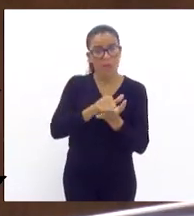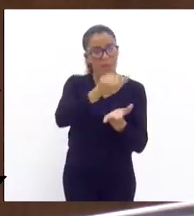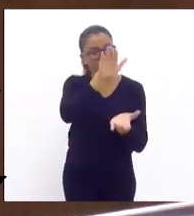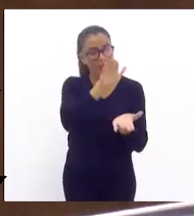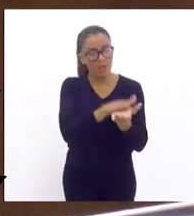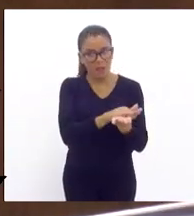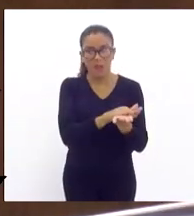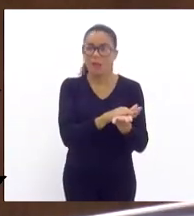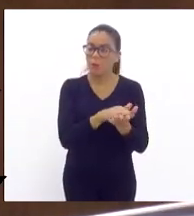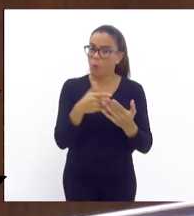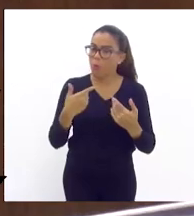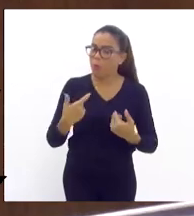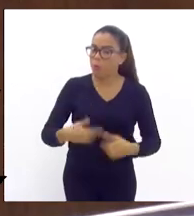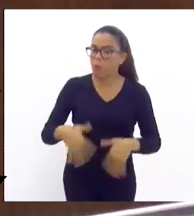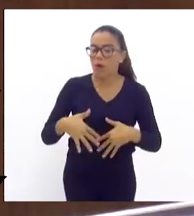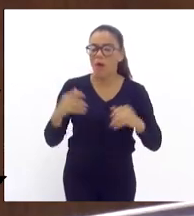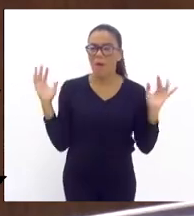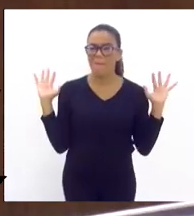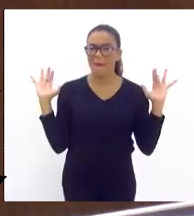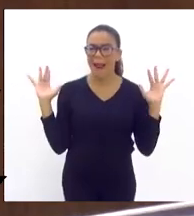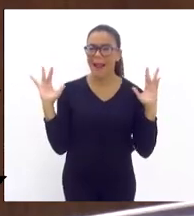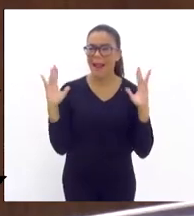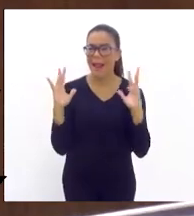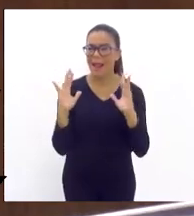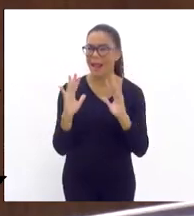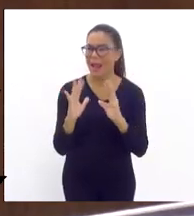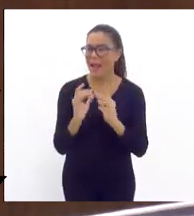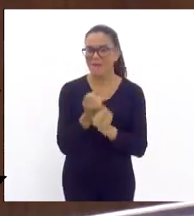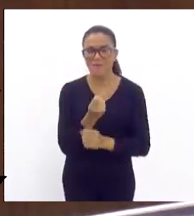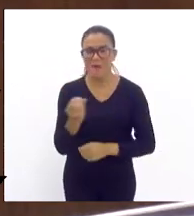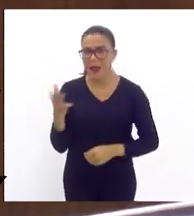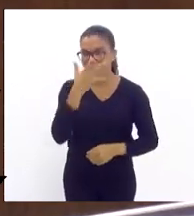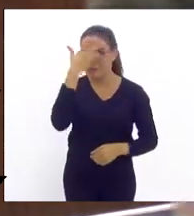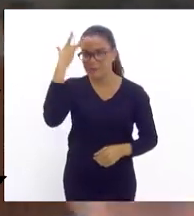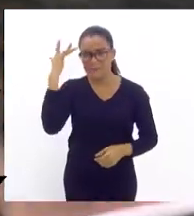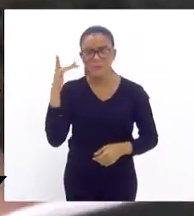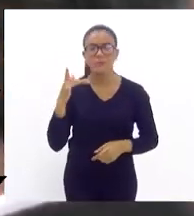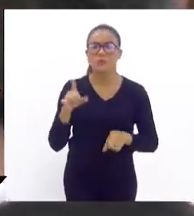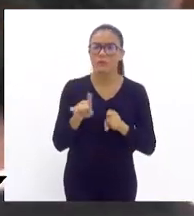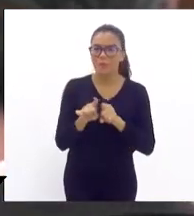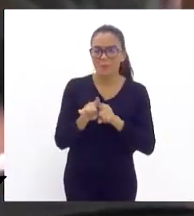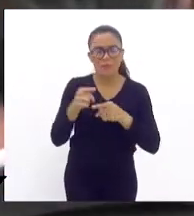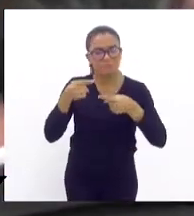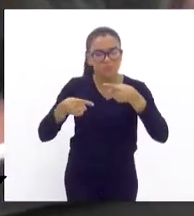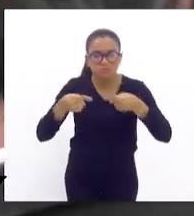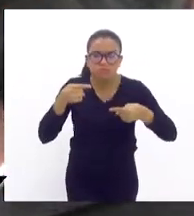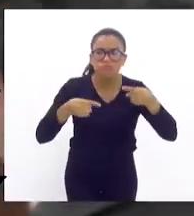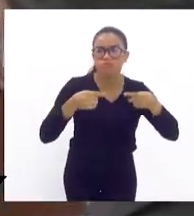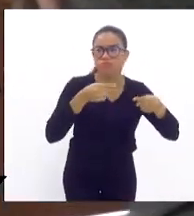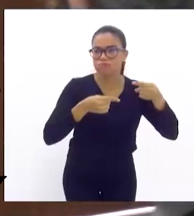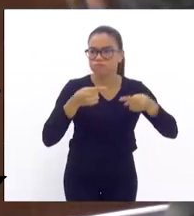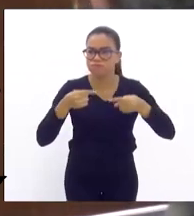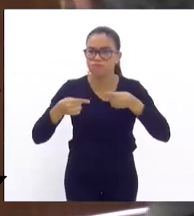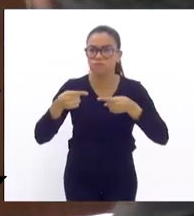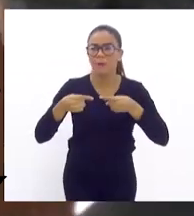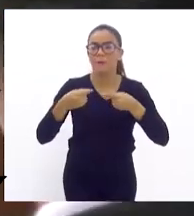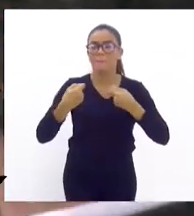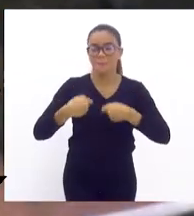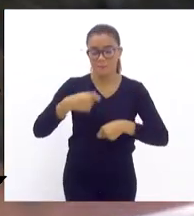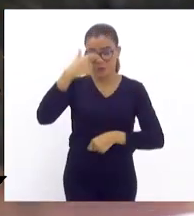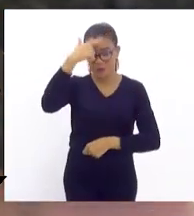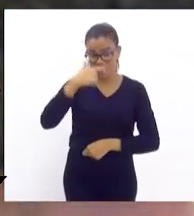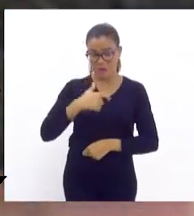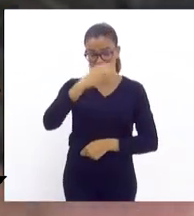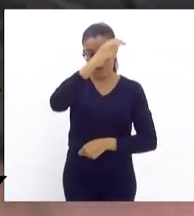é uma demanda muito grande no PROCON, é uma multa muito alta, né, discutível, inclusive, e que, para um consumidor que